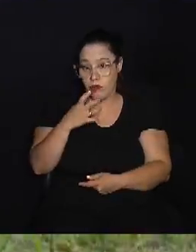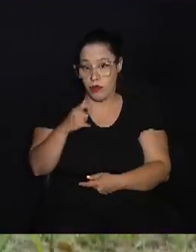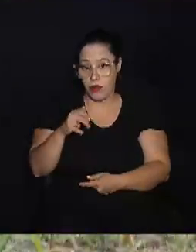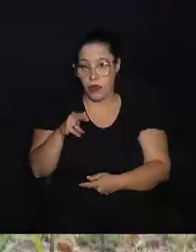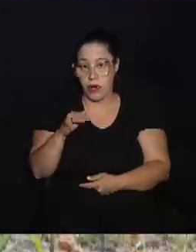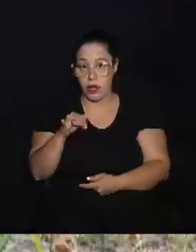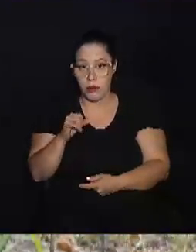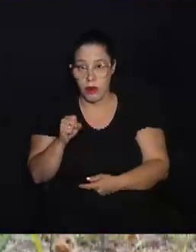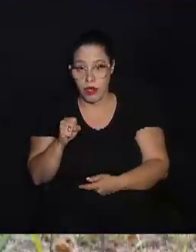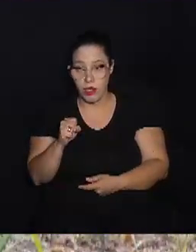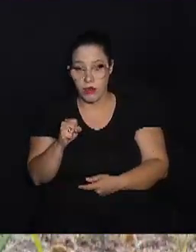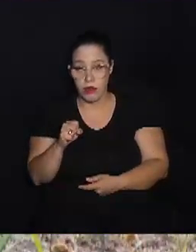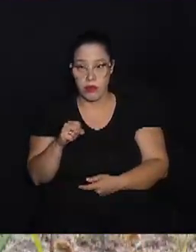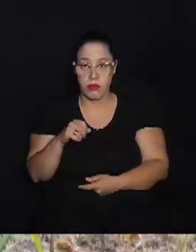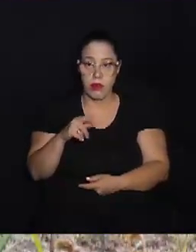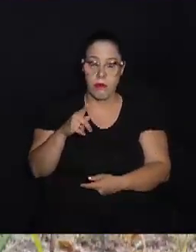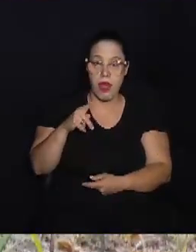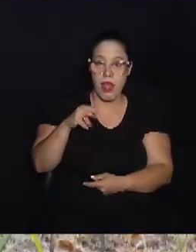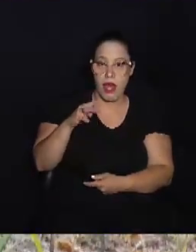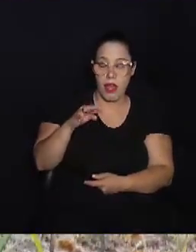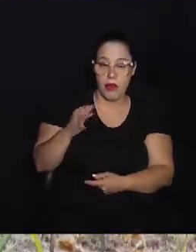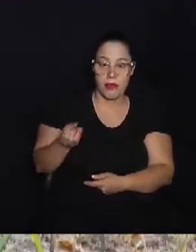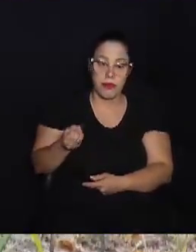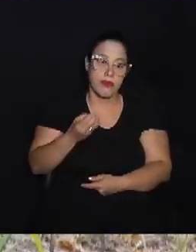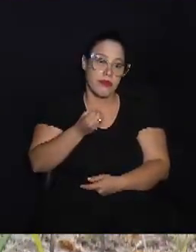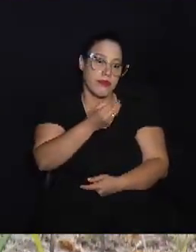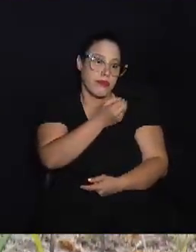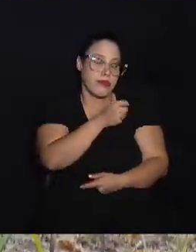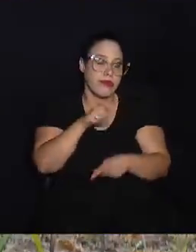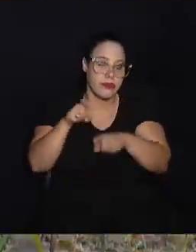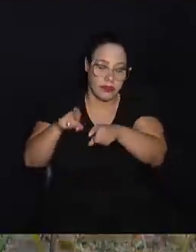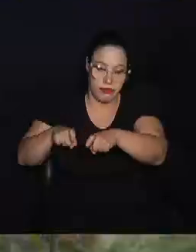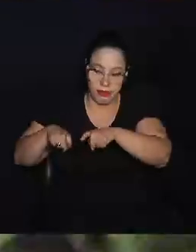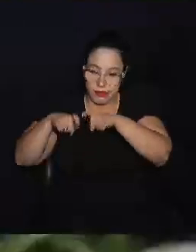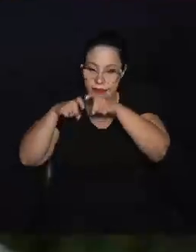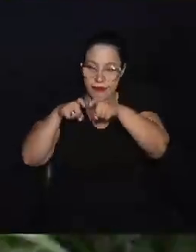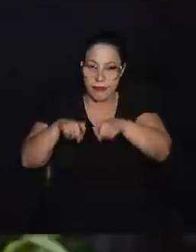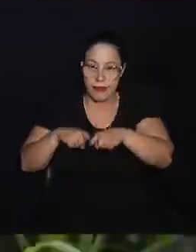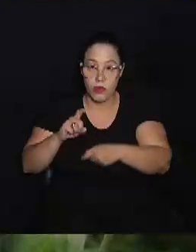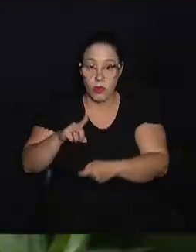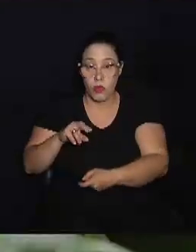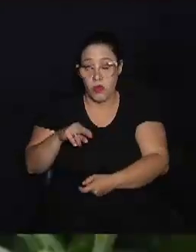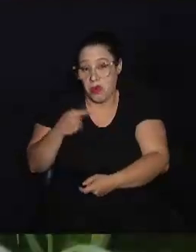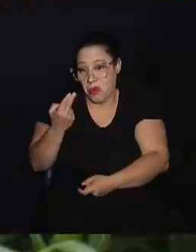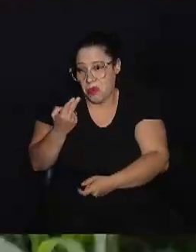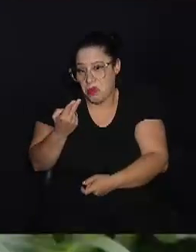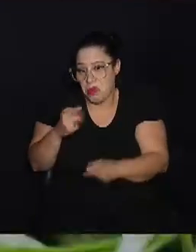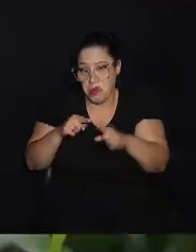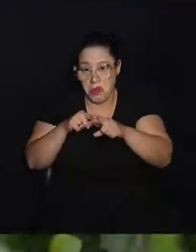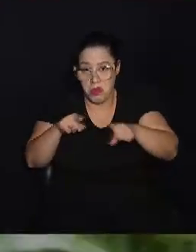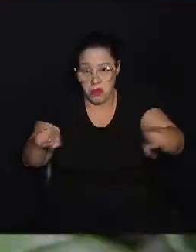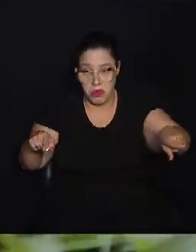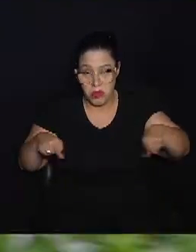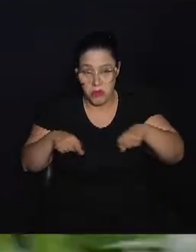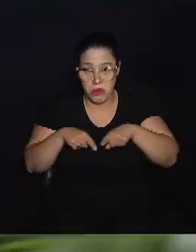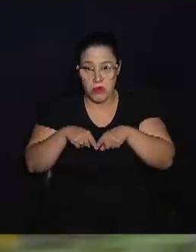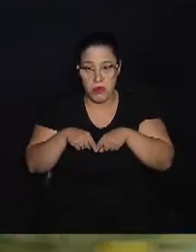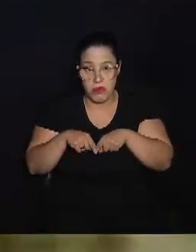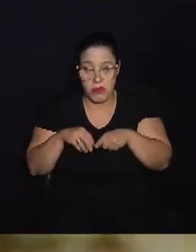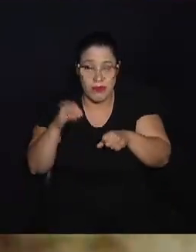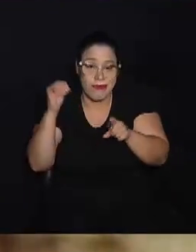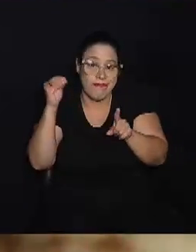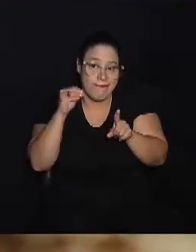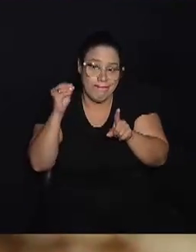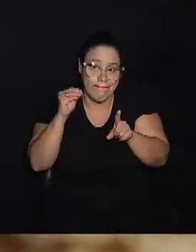silvestres. Aqueles pets que viajam para sítios e fazendas ou qualquer outro ambiente que os deixem